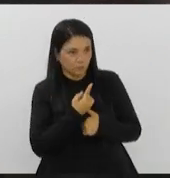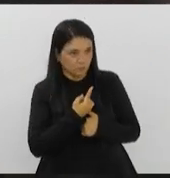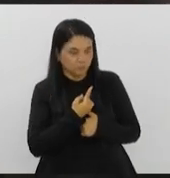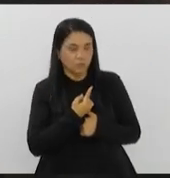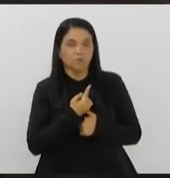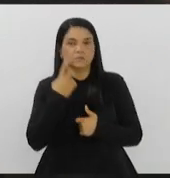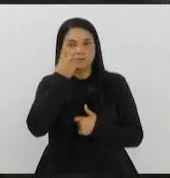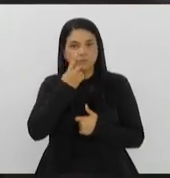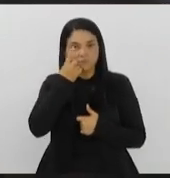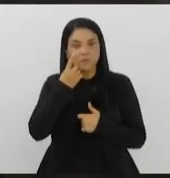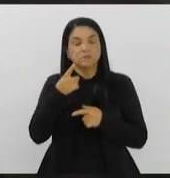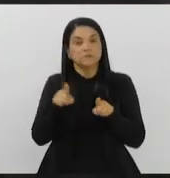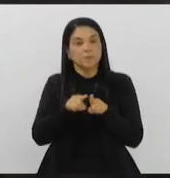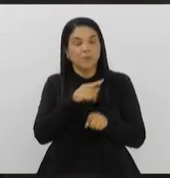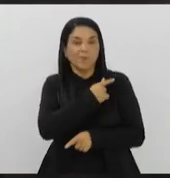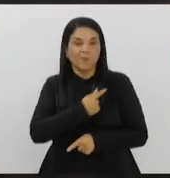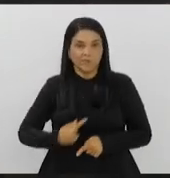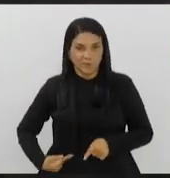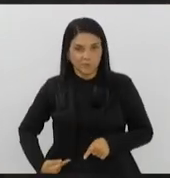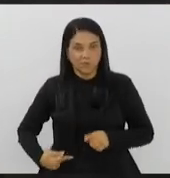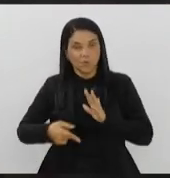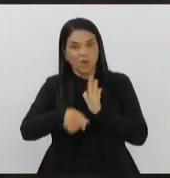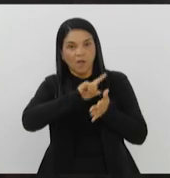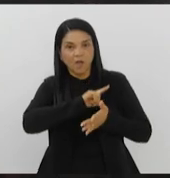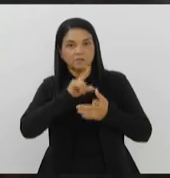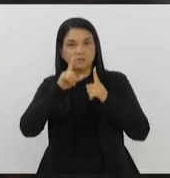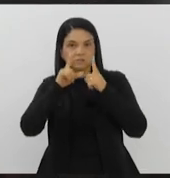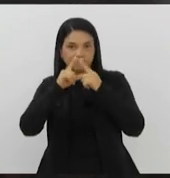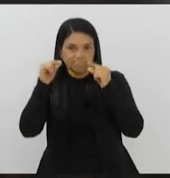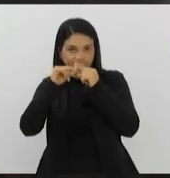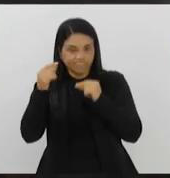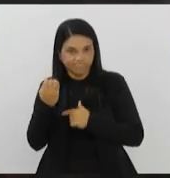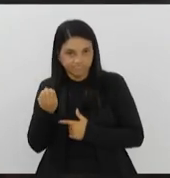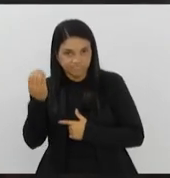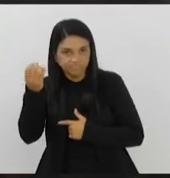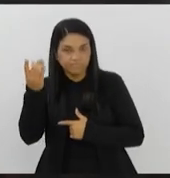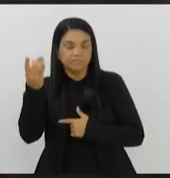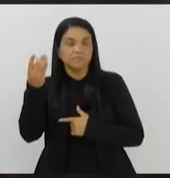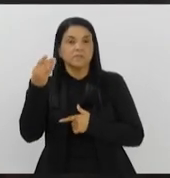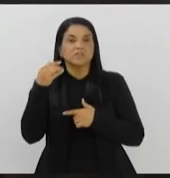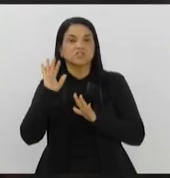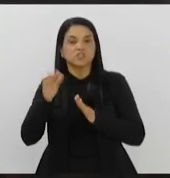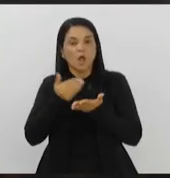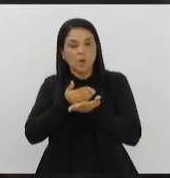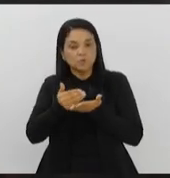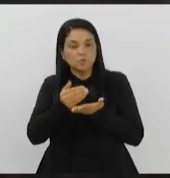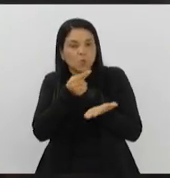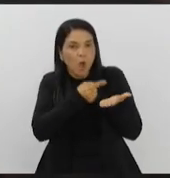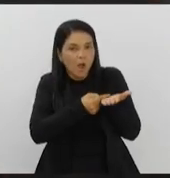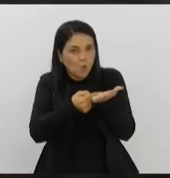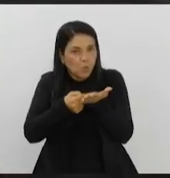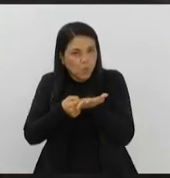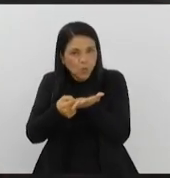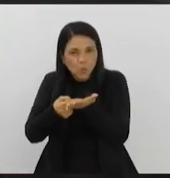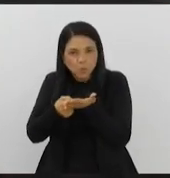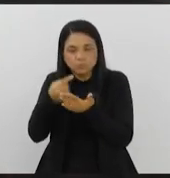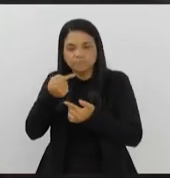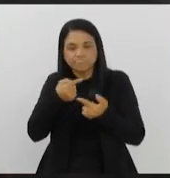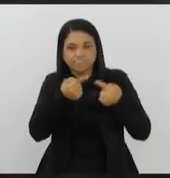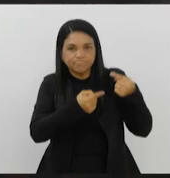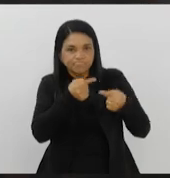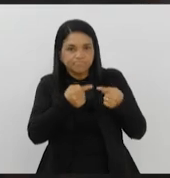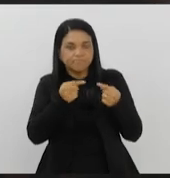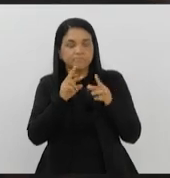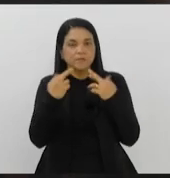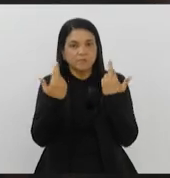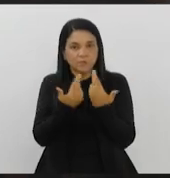próprio governador, antes de se dirigir para Brasília na semana passada, a gente já iniciou uma tratativa de acordo, né? De